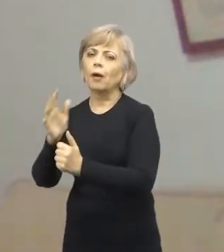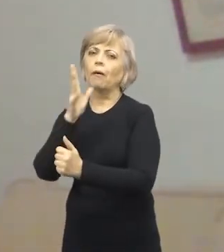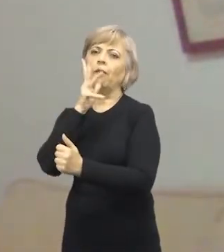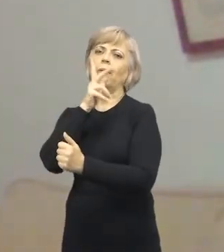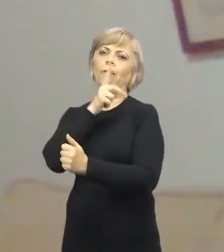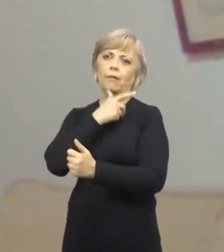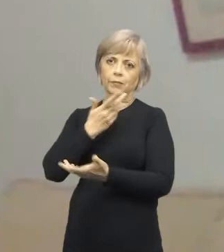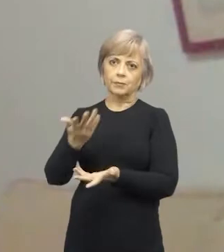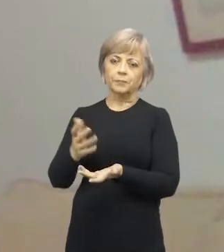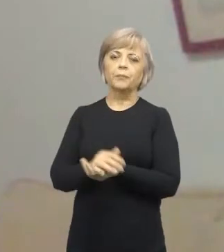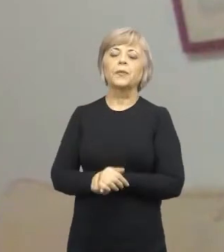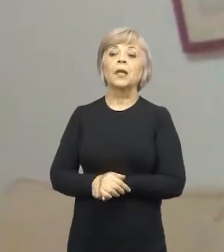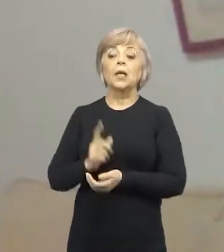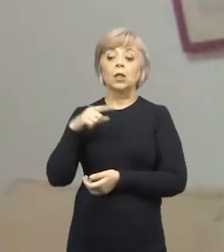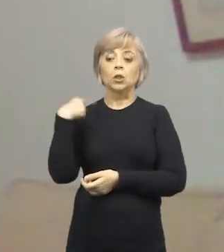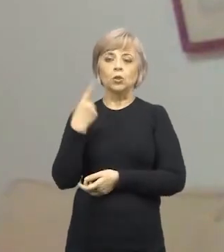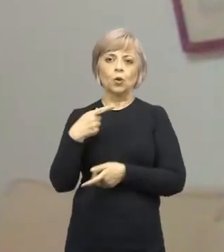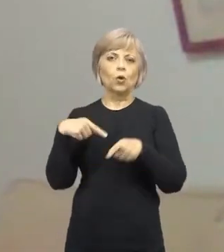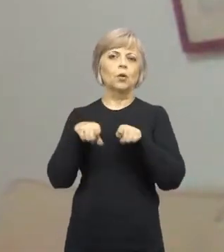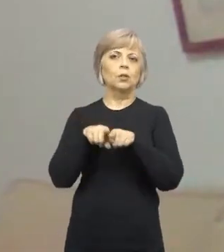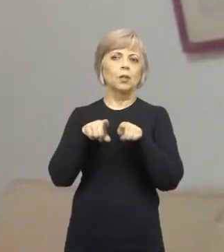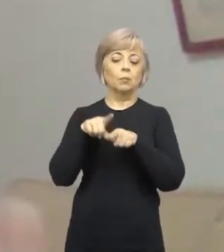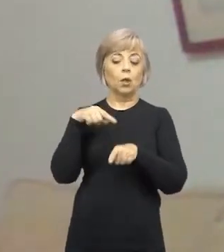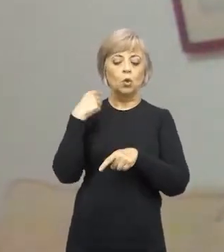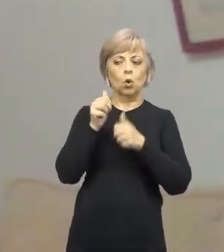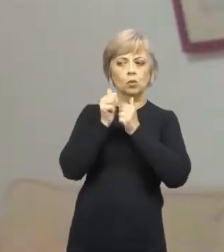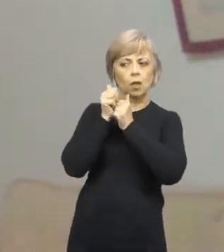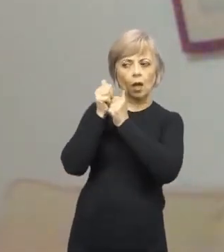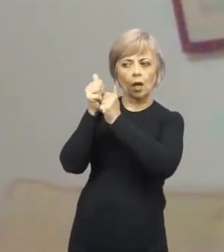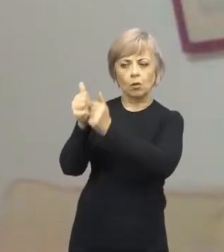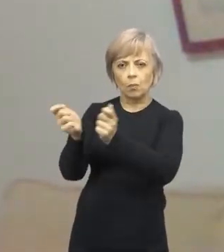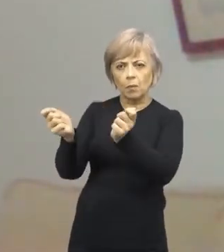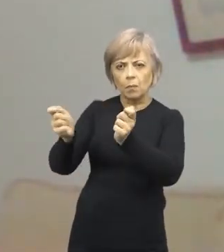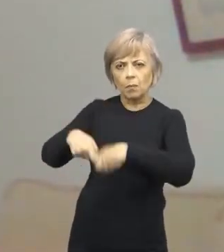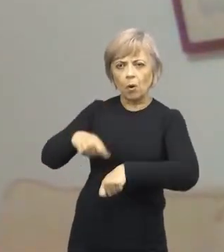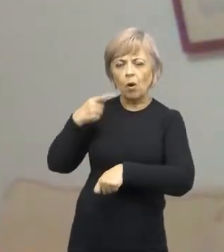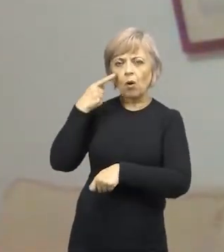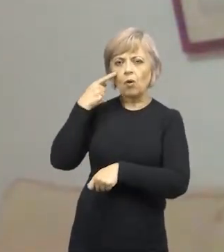o tribunal. E nós, então, no nosso acompanhamento, podemos